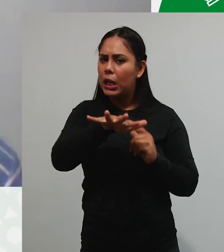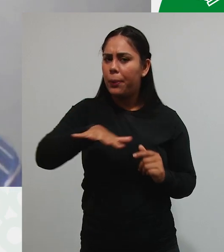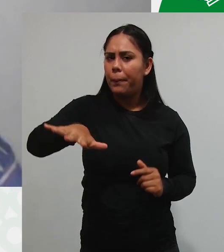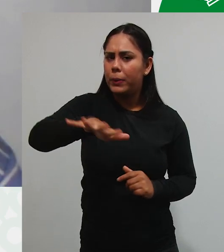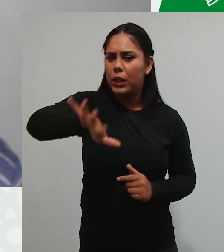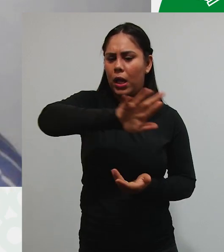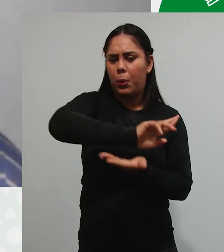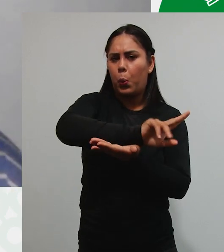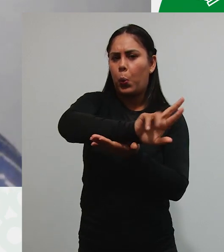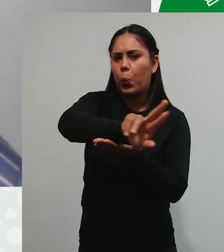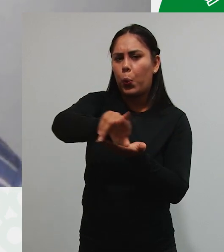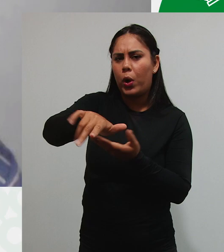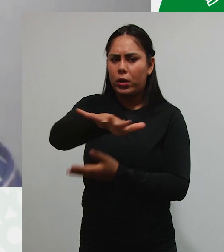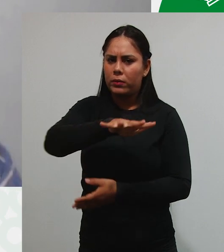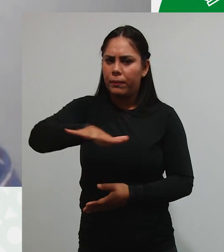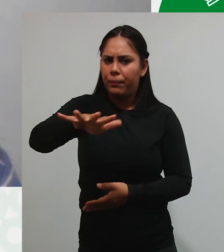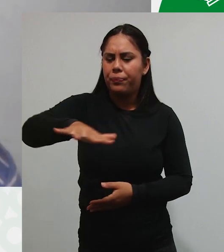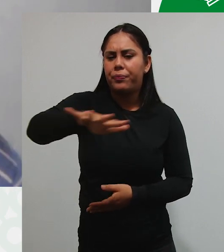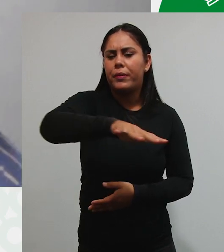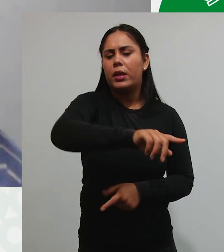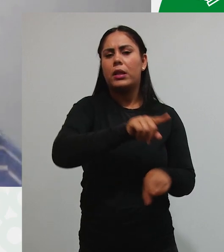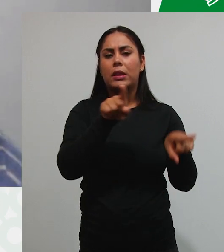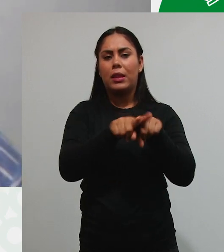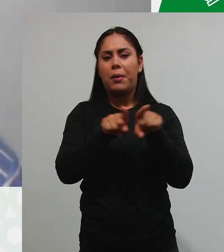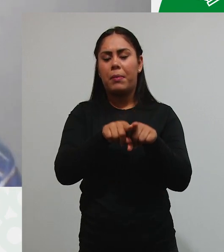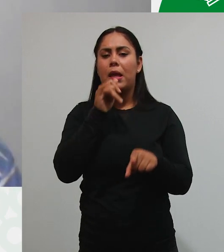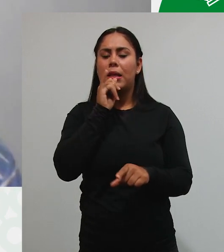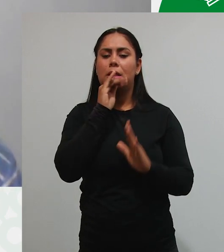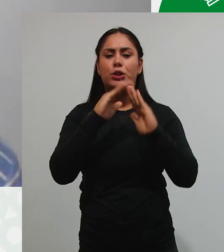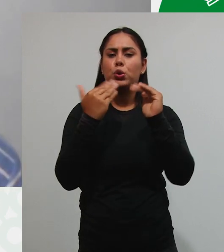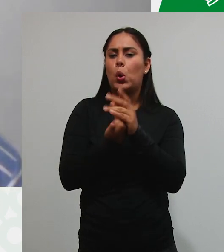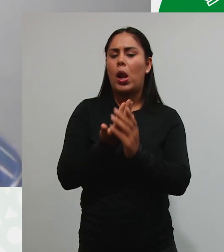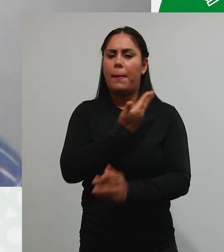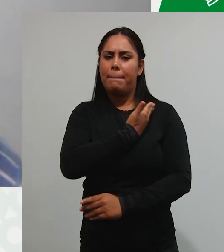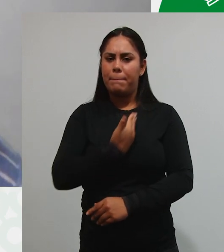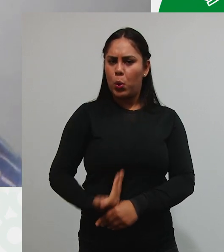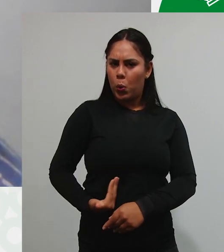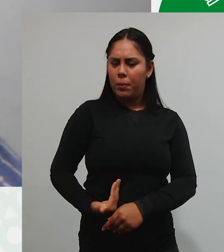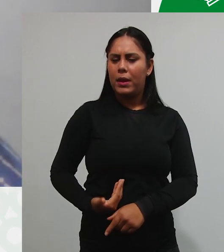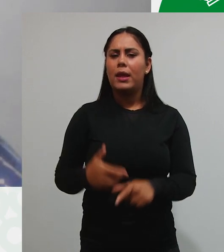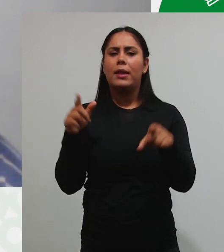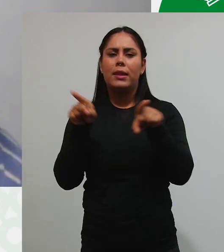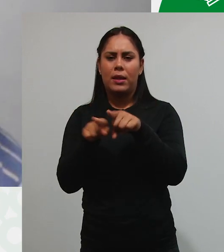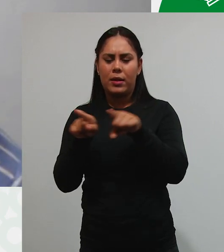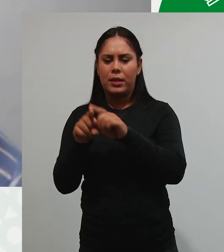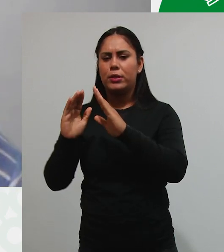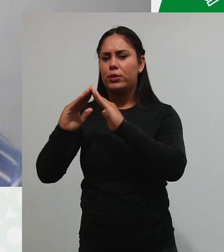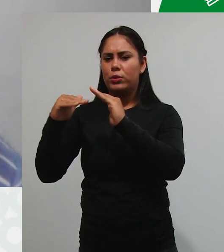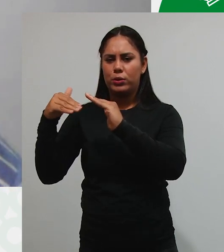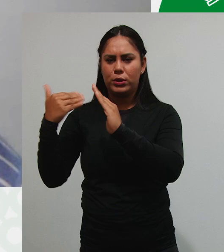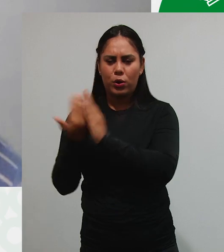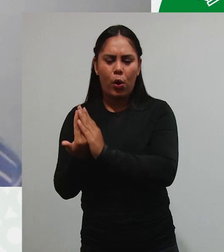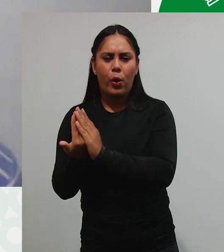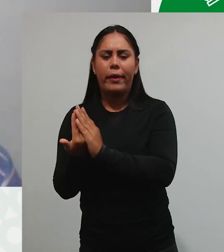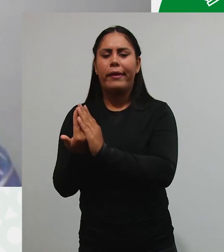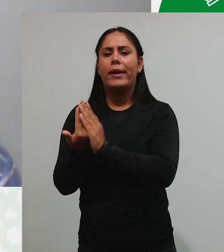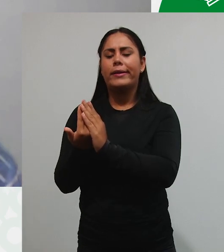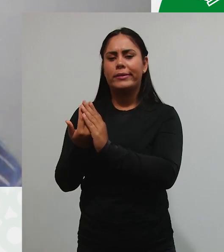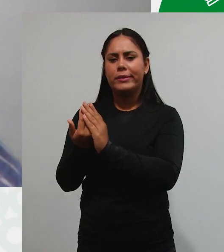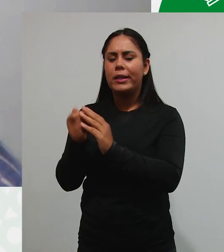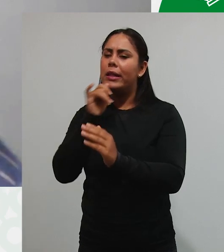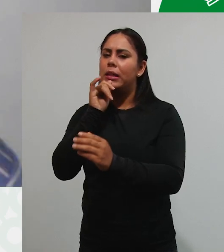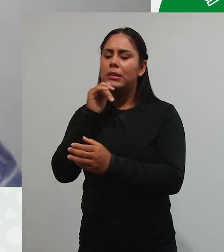multicultural. Principalmente quando a gente fala de escola pública e a gente fala de escola que são escolas que estão em bairros